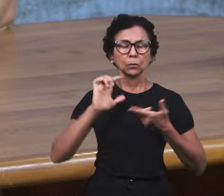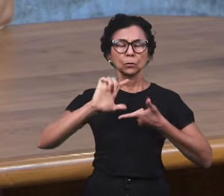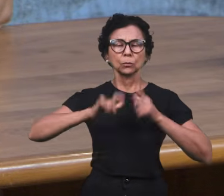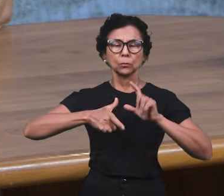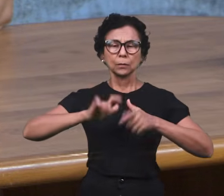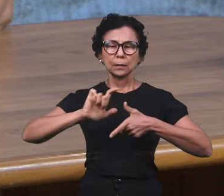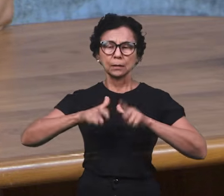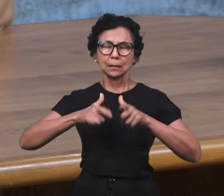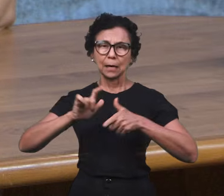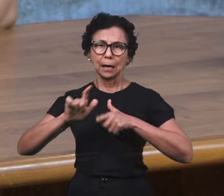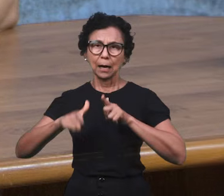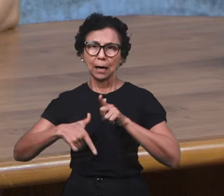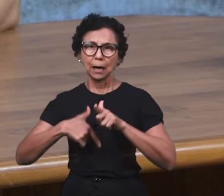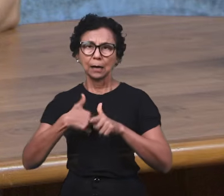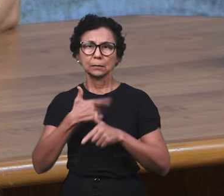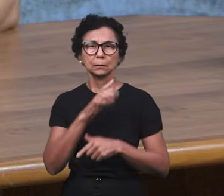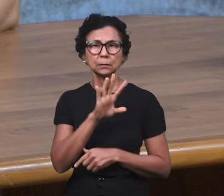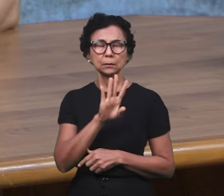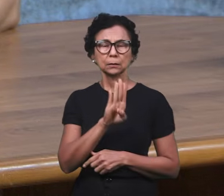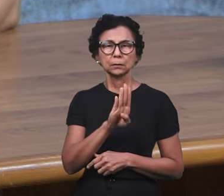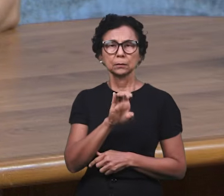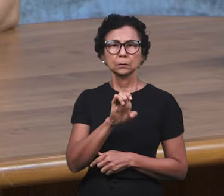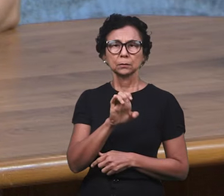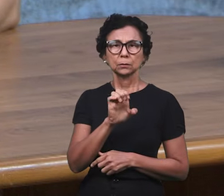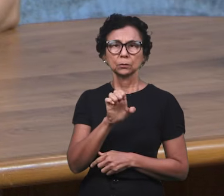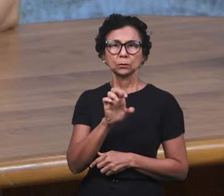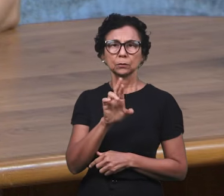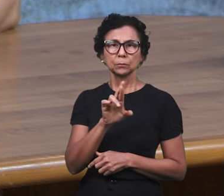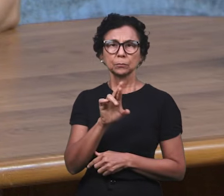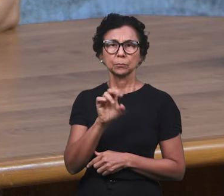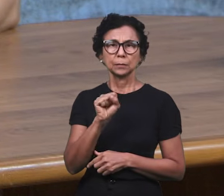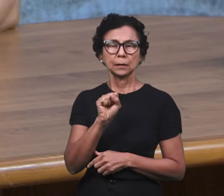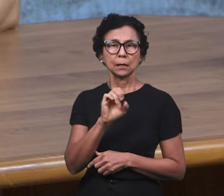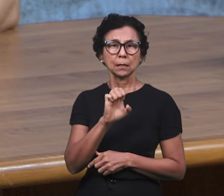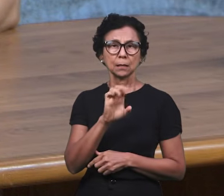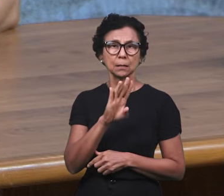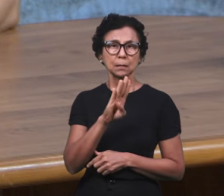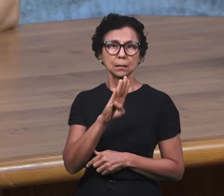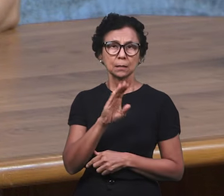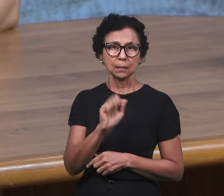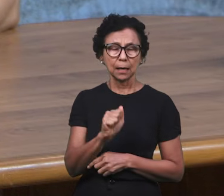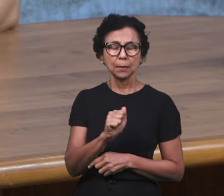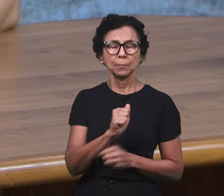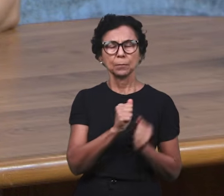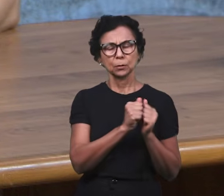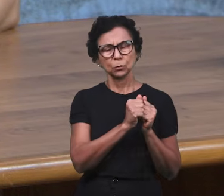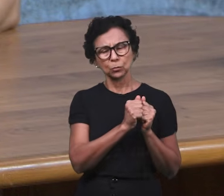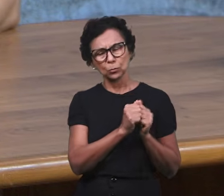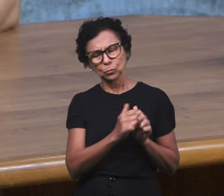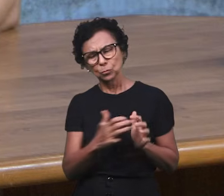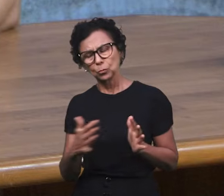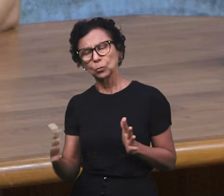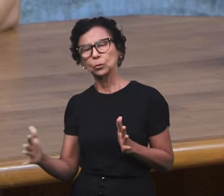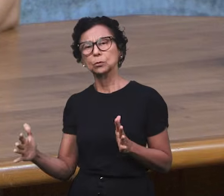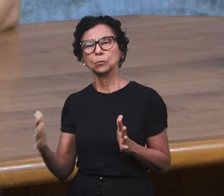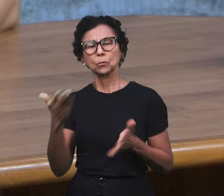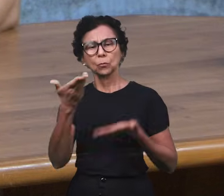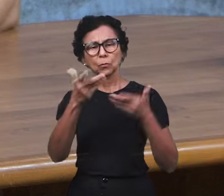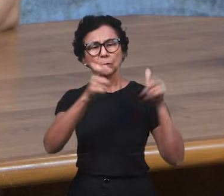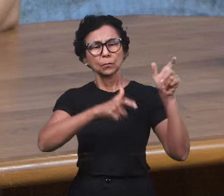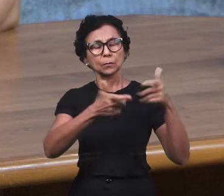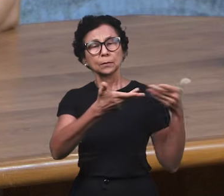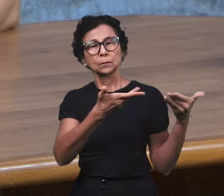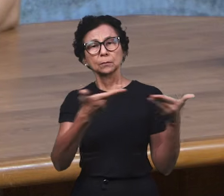Israel, desde Berseba até Dan, para que viessem a celebrar a Páscoa